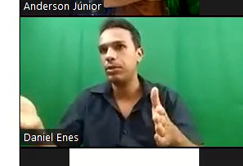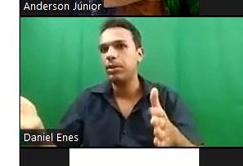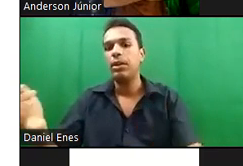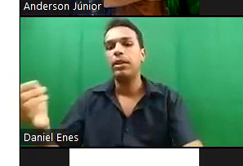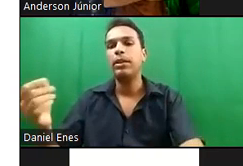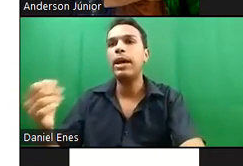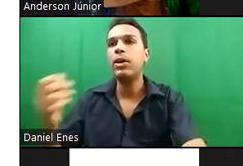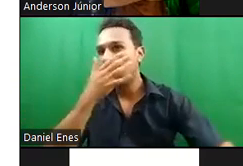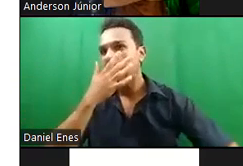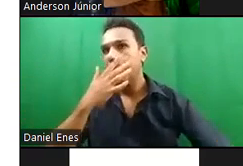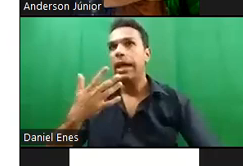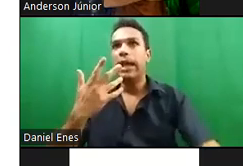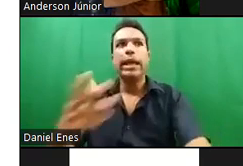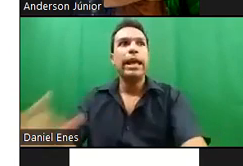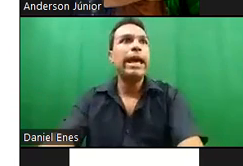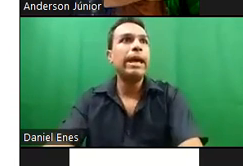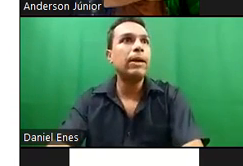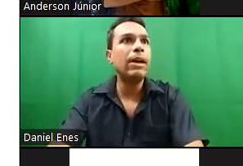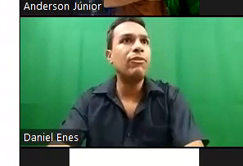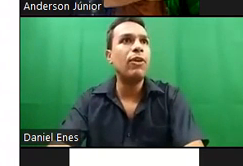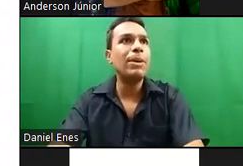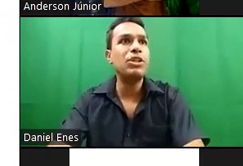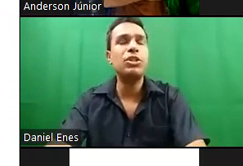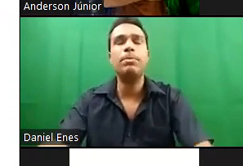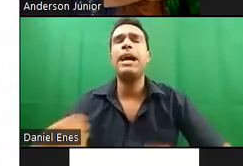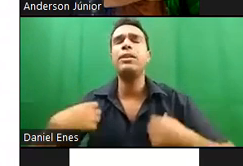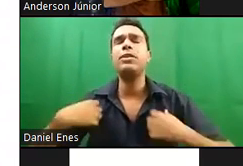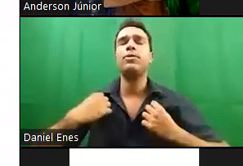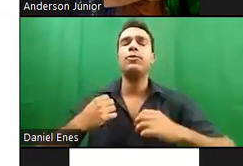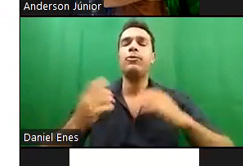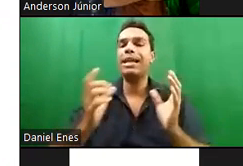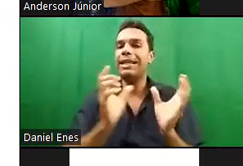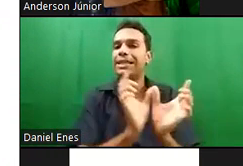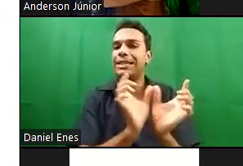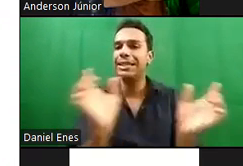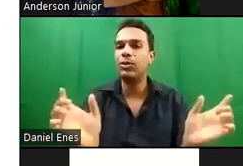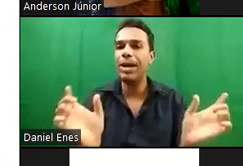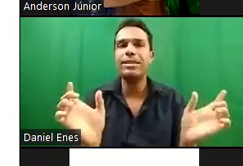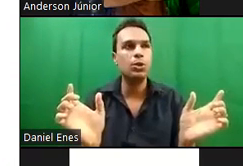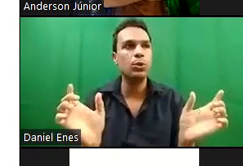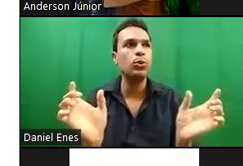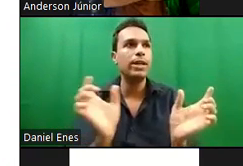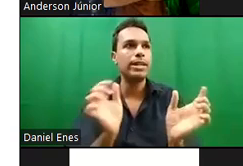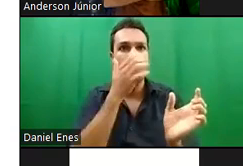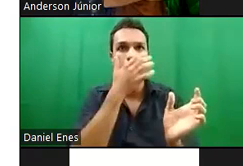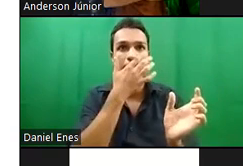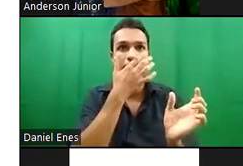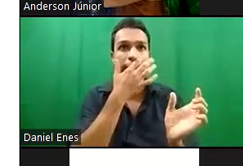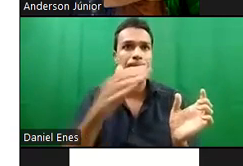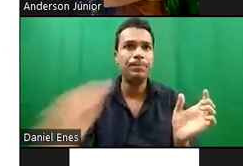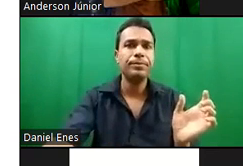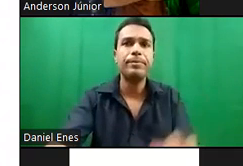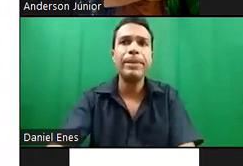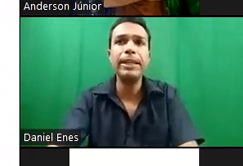rato, né? É a forma que a gente mais fala seguindo essa estrutura, essa